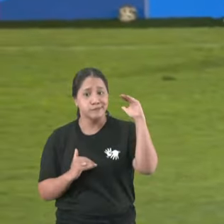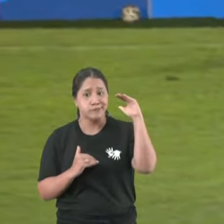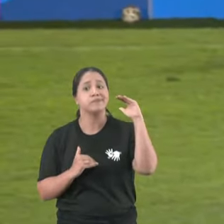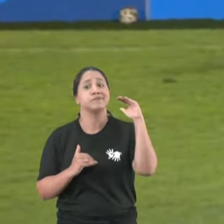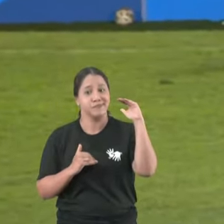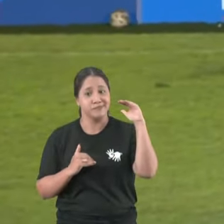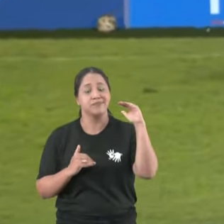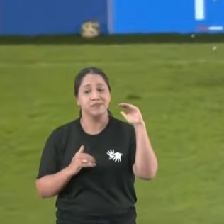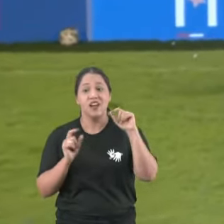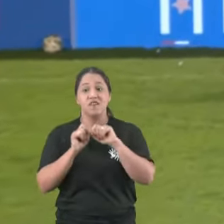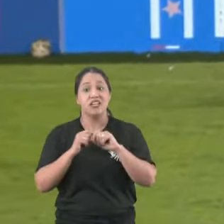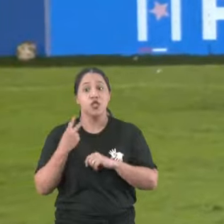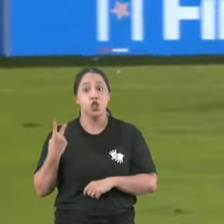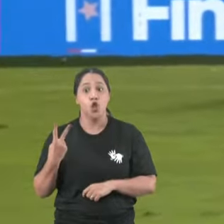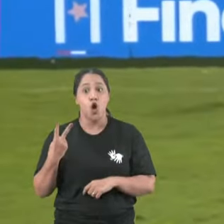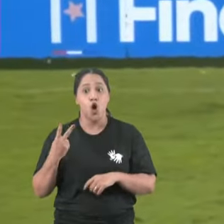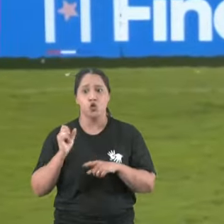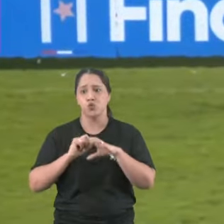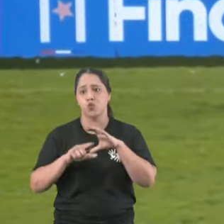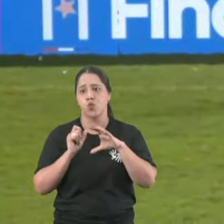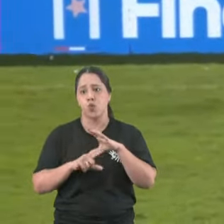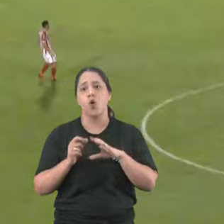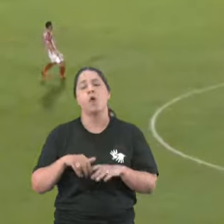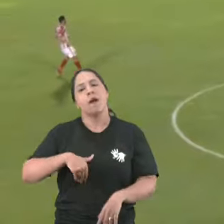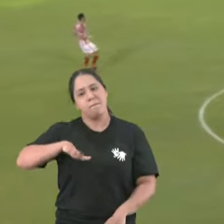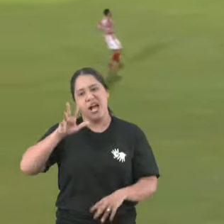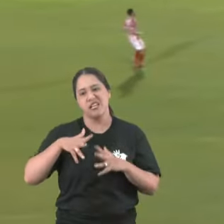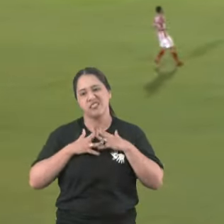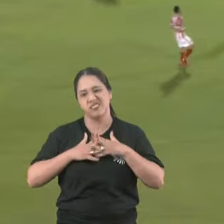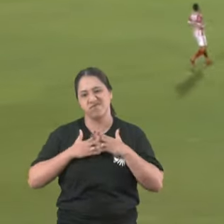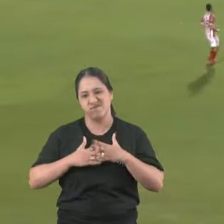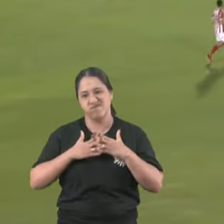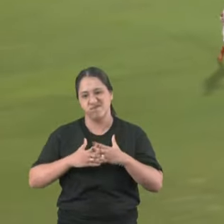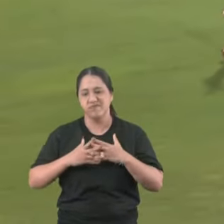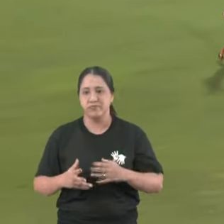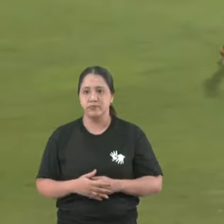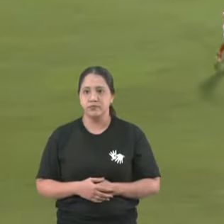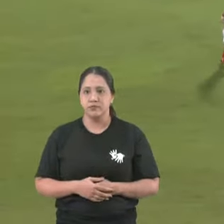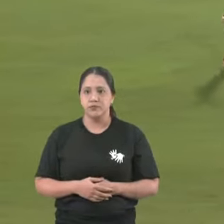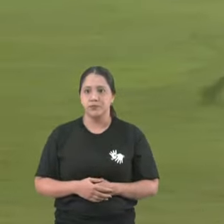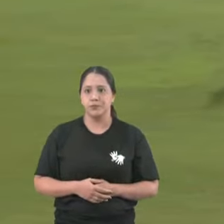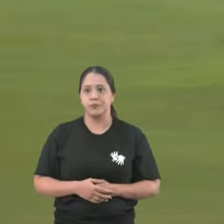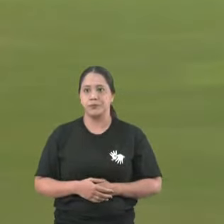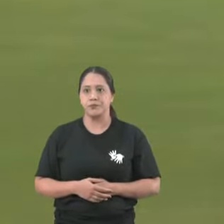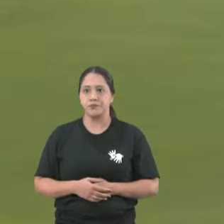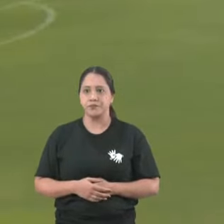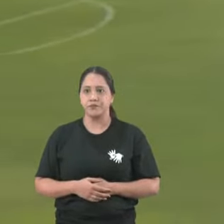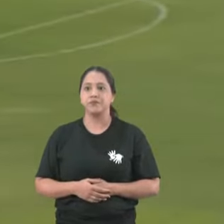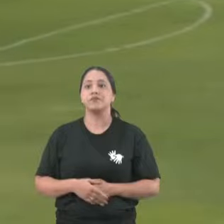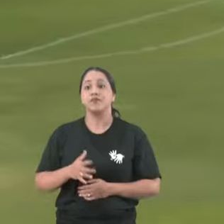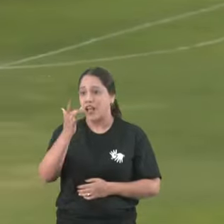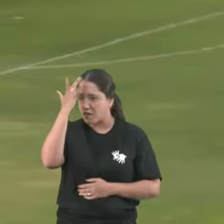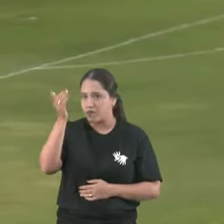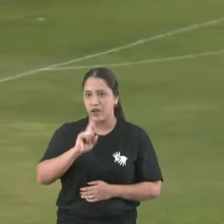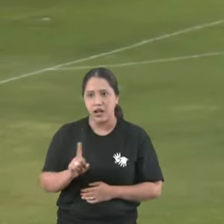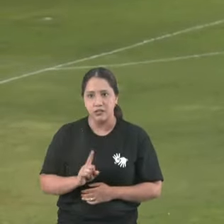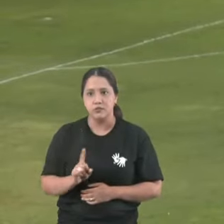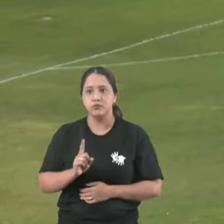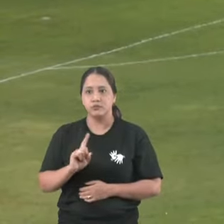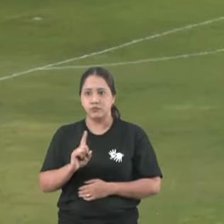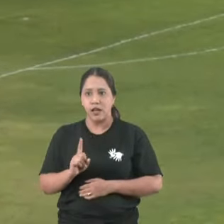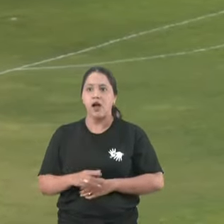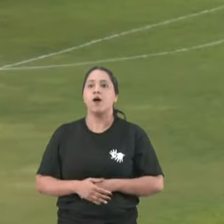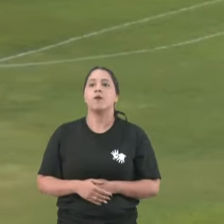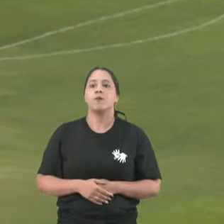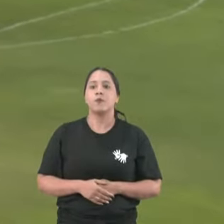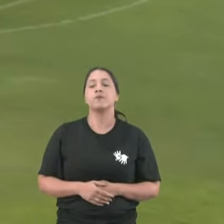de ter que fazer 2 gols pelo menos, já é mais complicado. É, tá fácil não. O torcedor sente